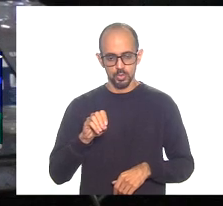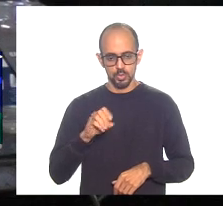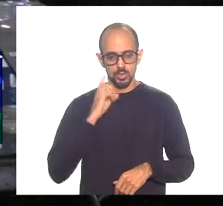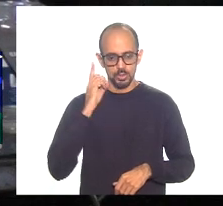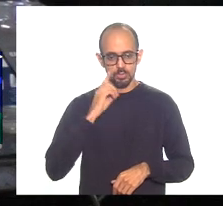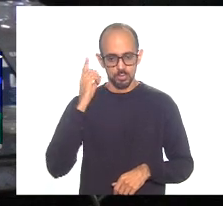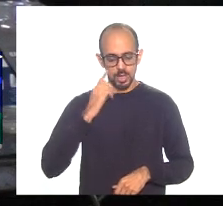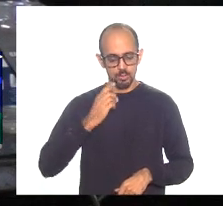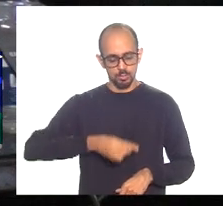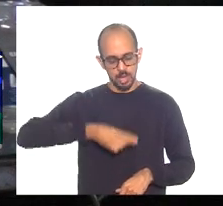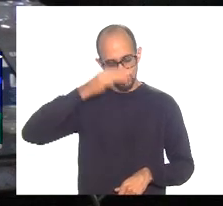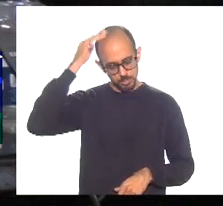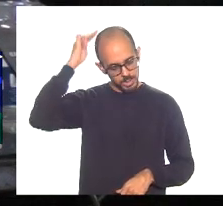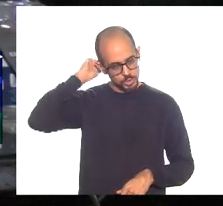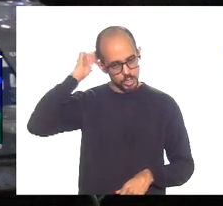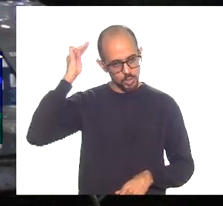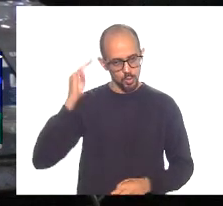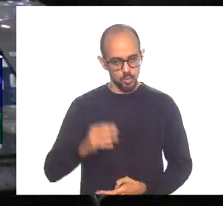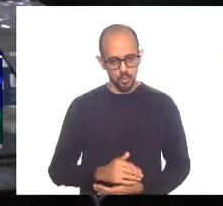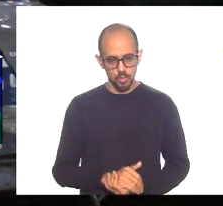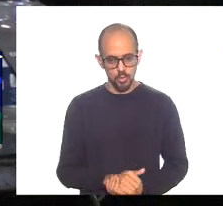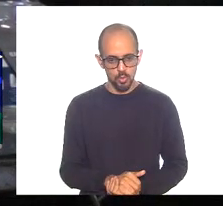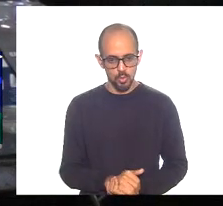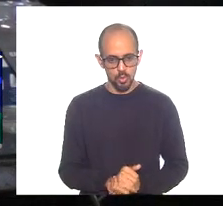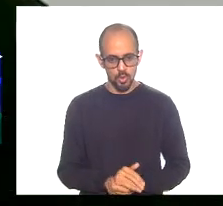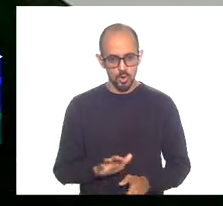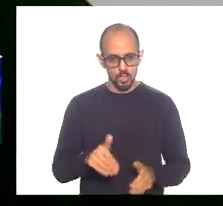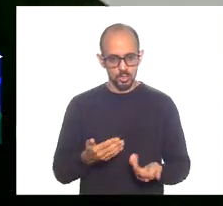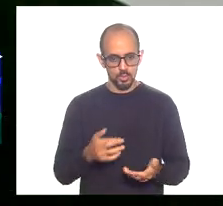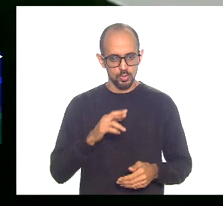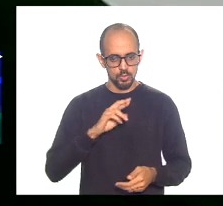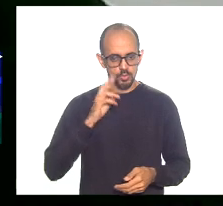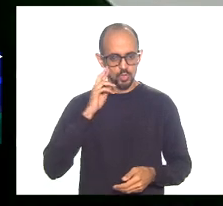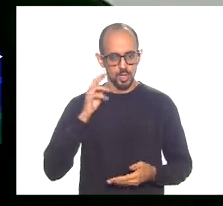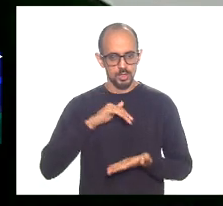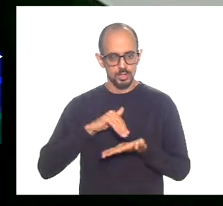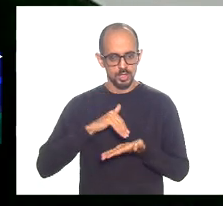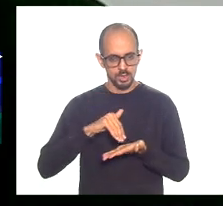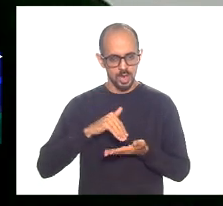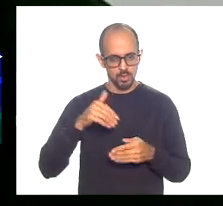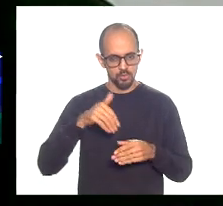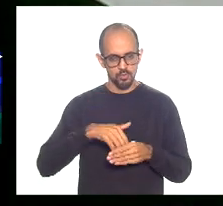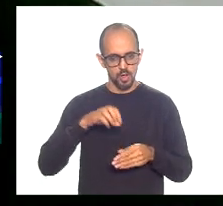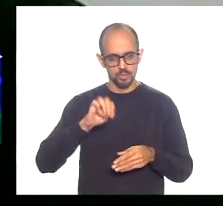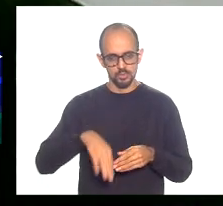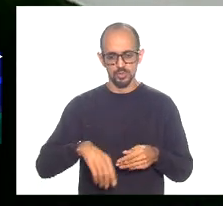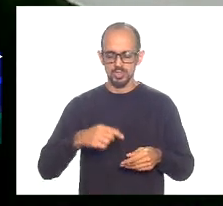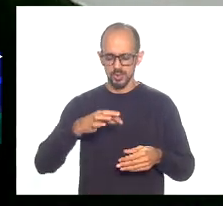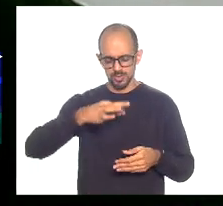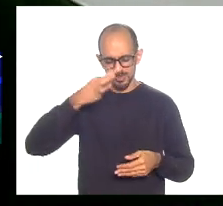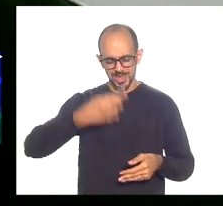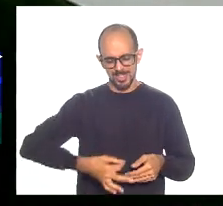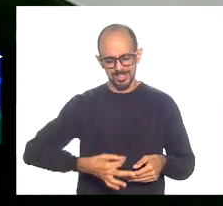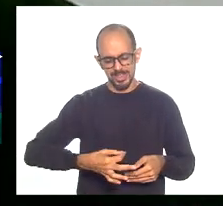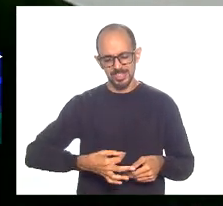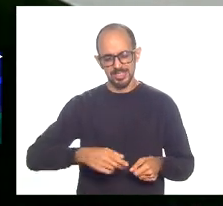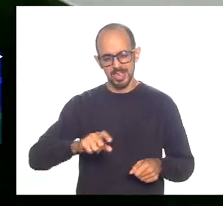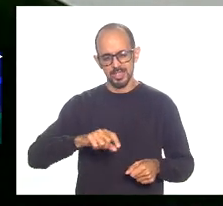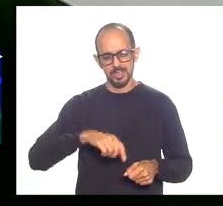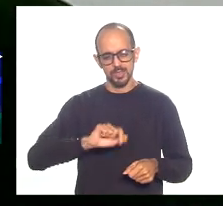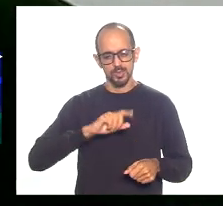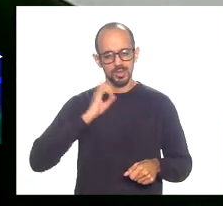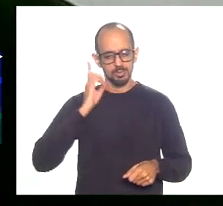Deputado Márcio Pacheco secretário cinco muita certeza de que o deputado